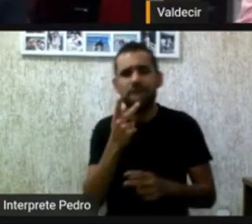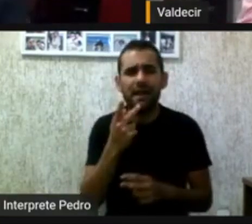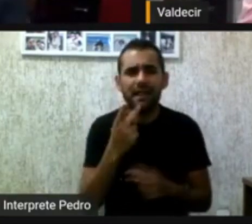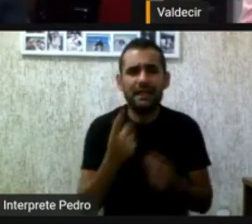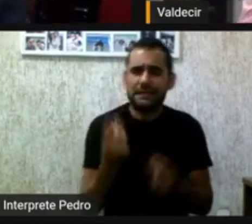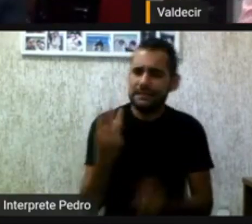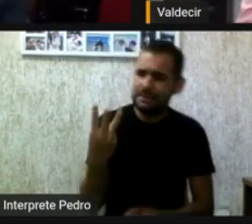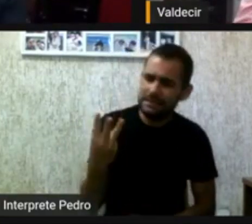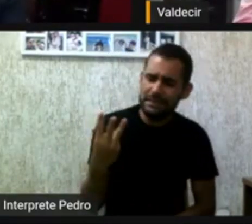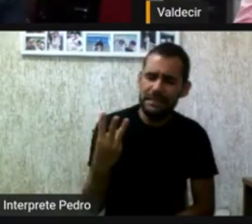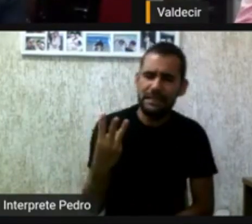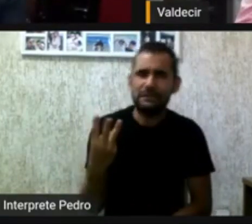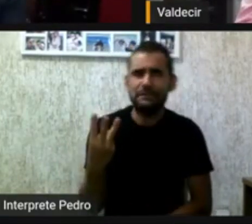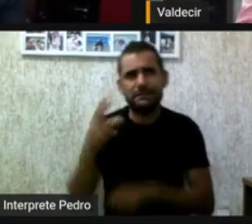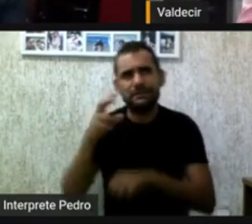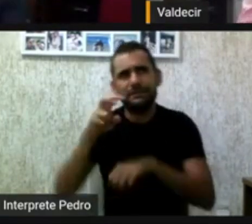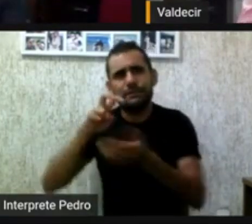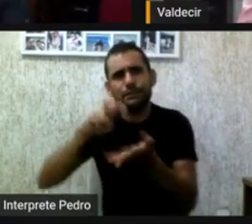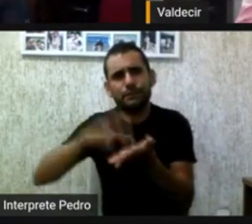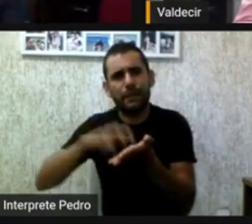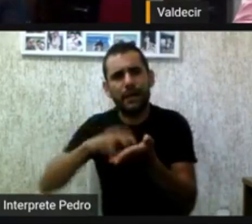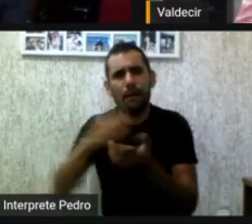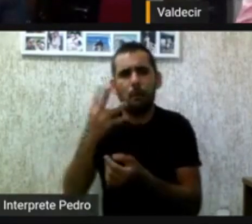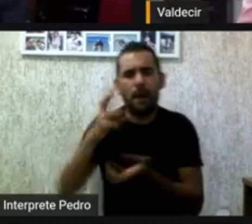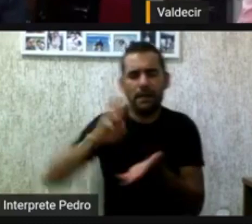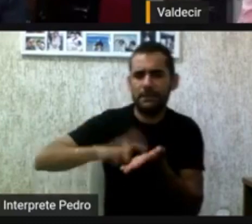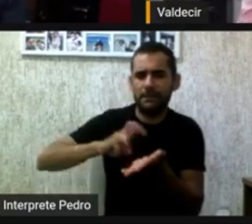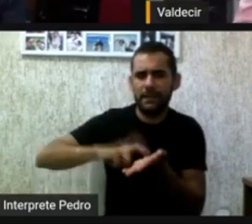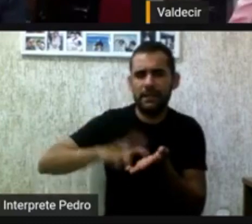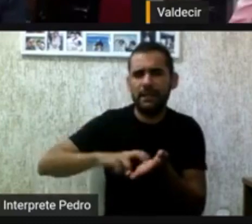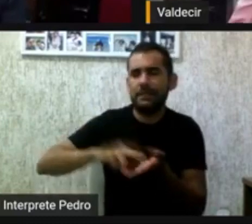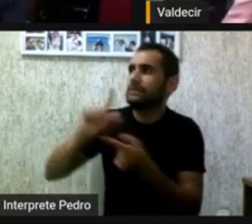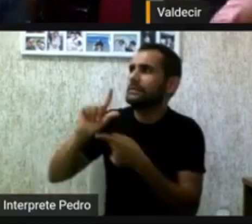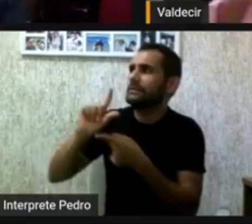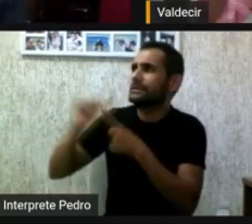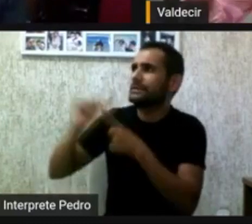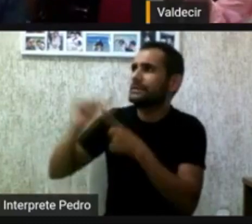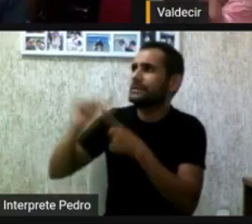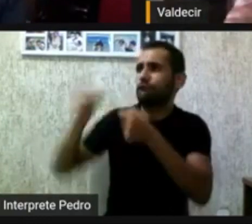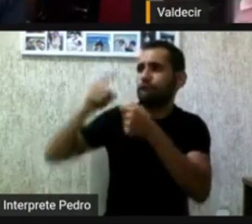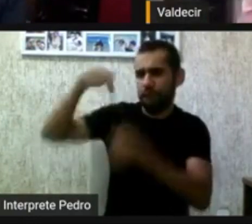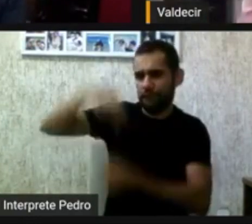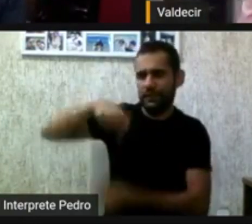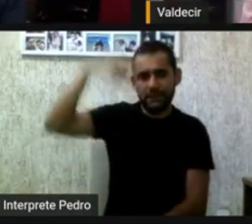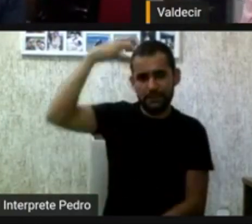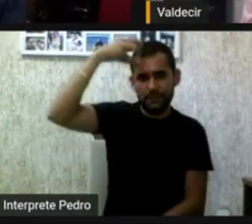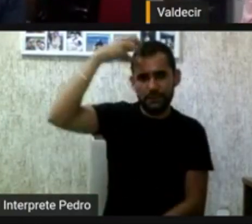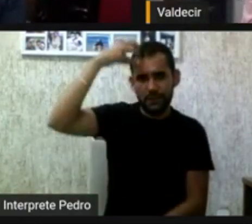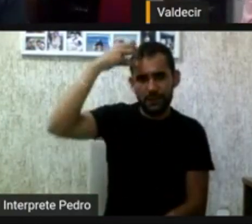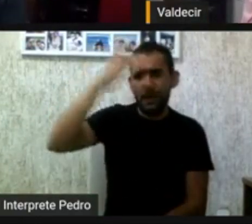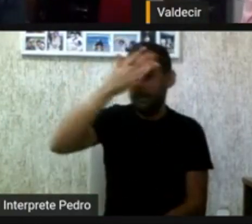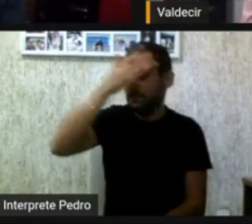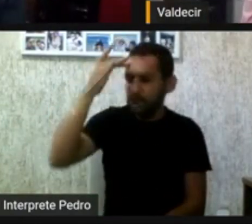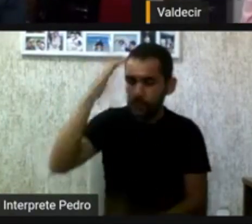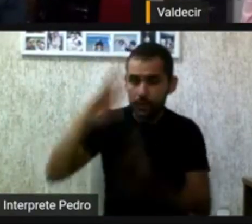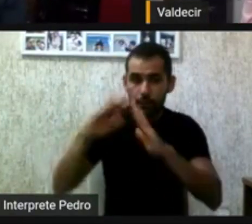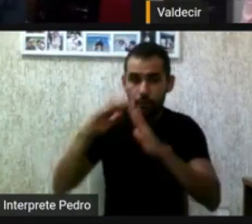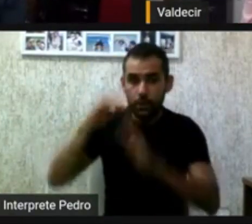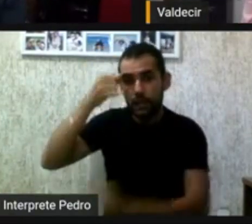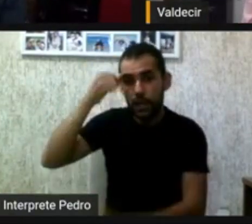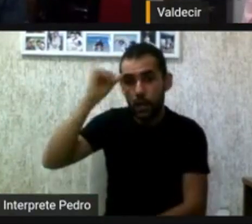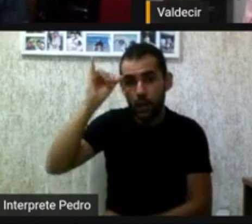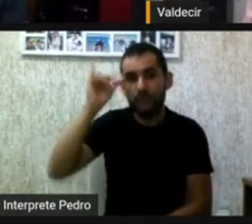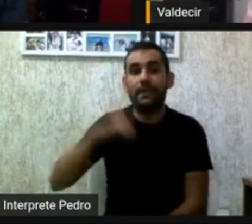sair 3, 4 horas da manhã para vir para São João del Rei para estudar. E o homem do campo hoje, São João del Rei, tem